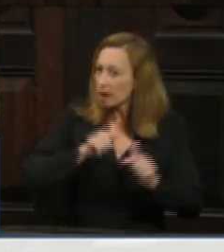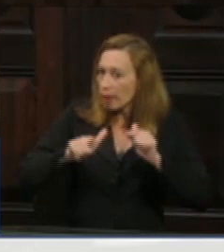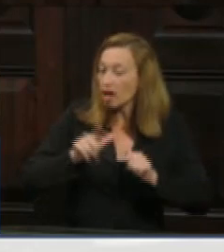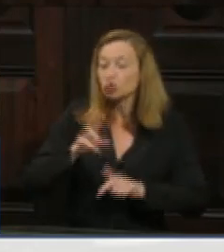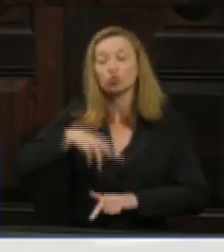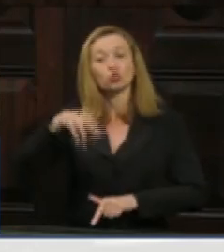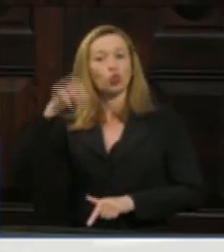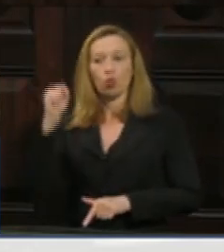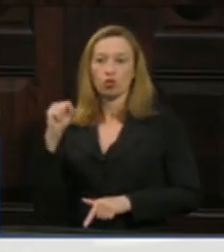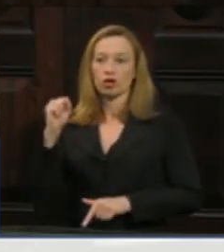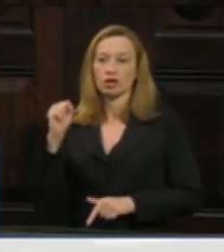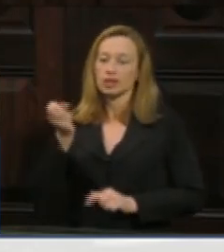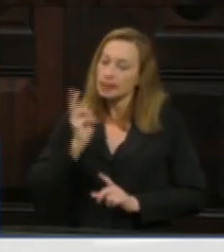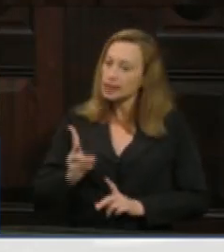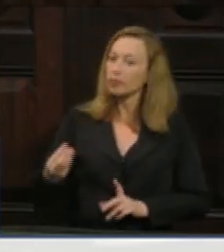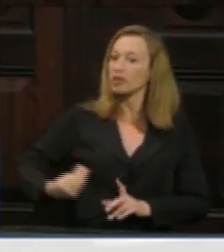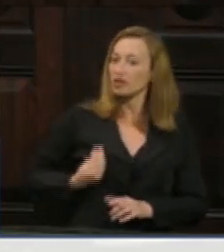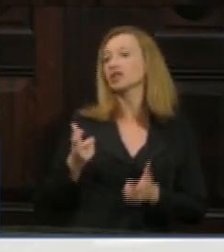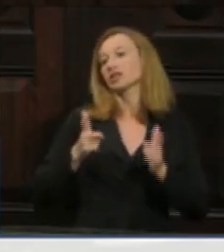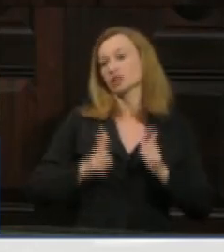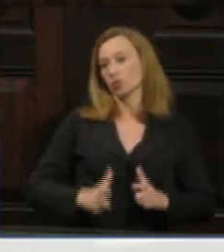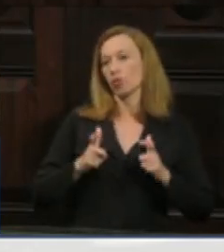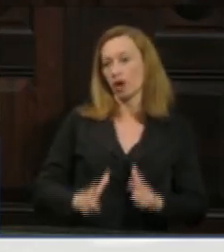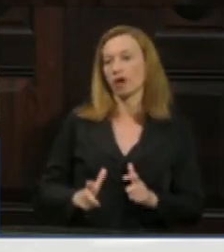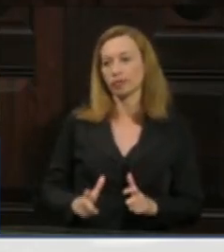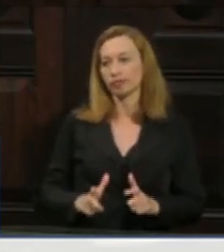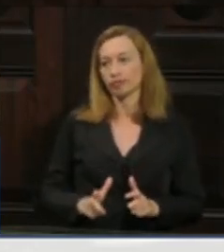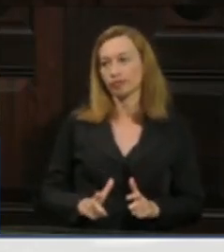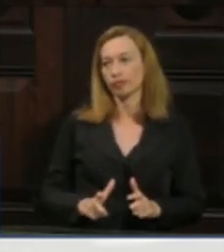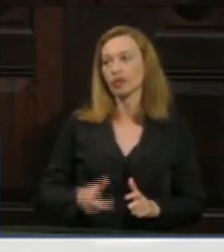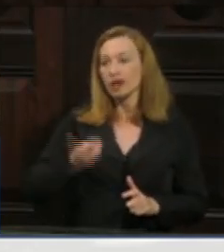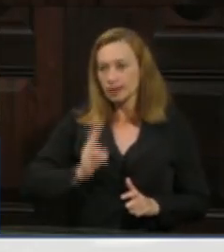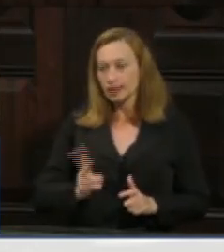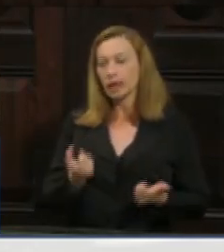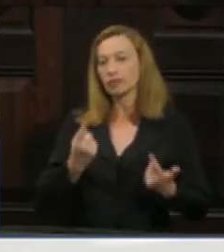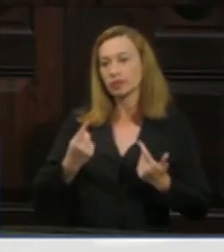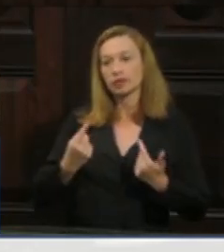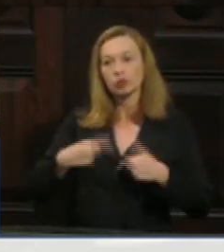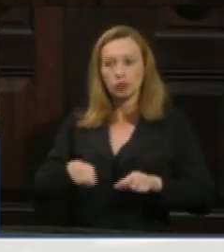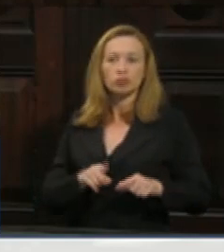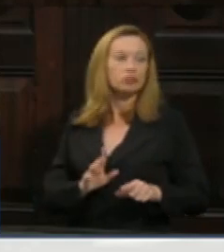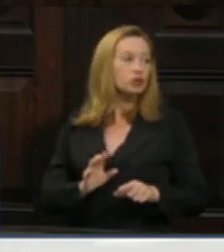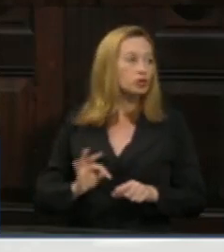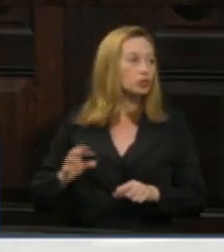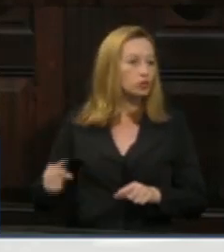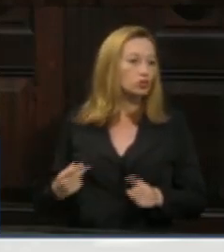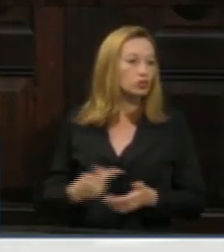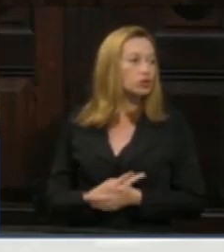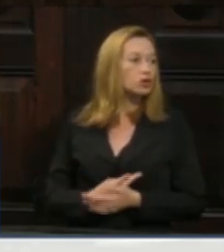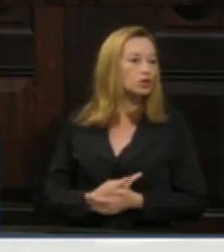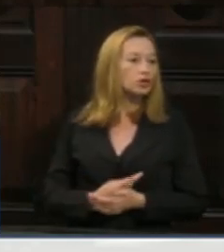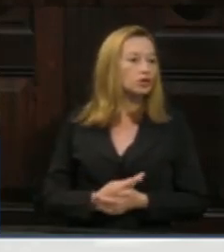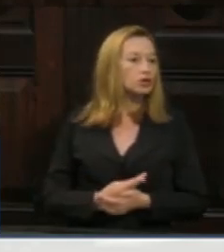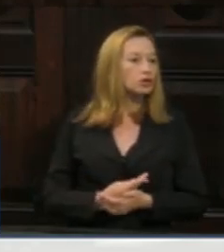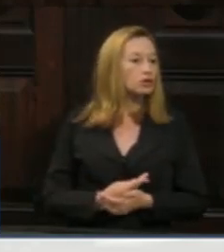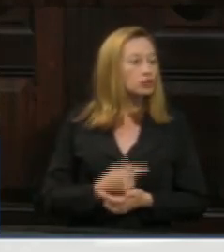de presença constante, de debate constante,